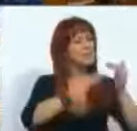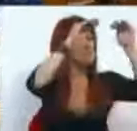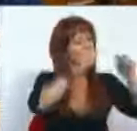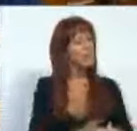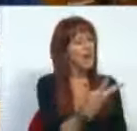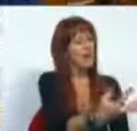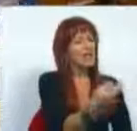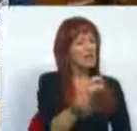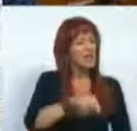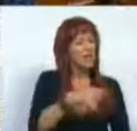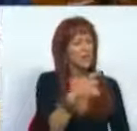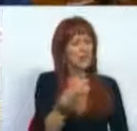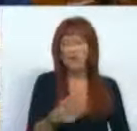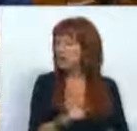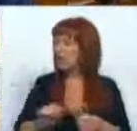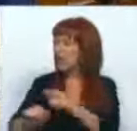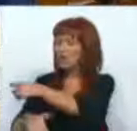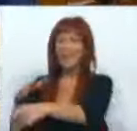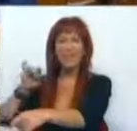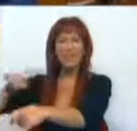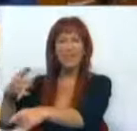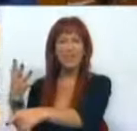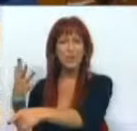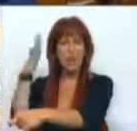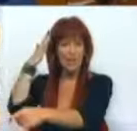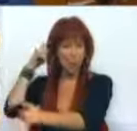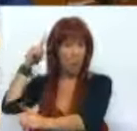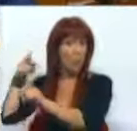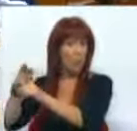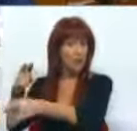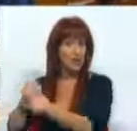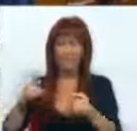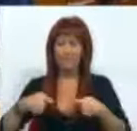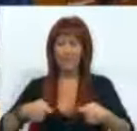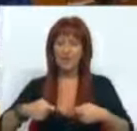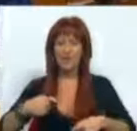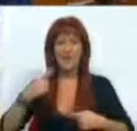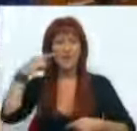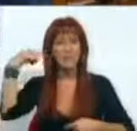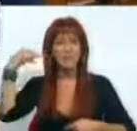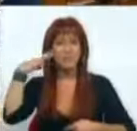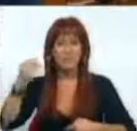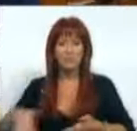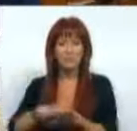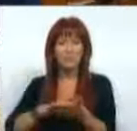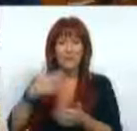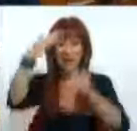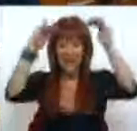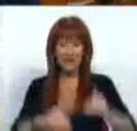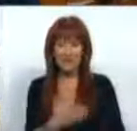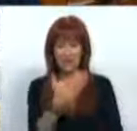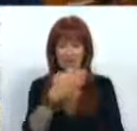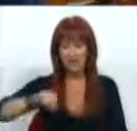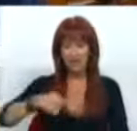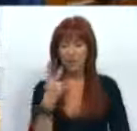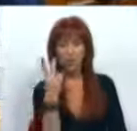caiu 13,6% contra uma queda de 10,5%, prevista como objetivo, e a despesa corrente primária reduziu-se